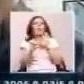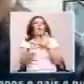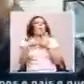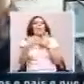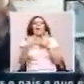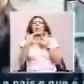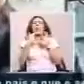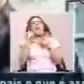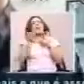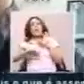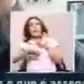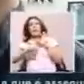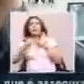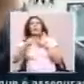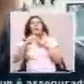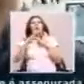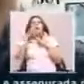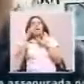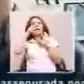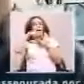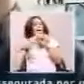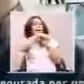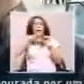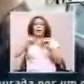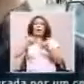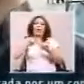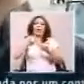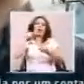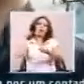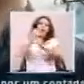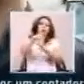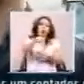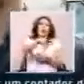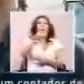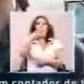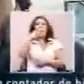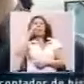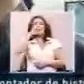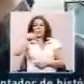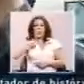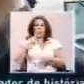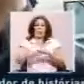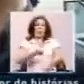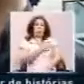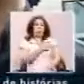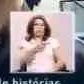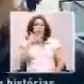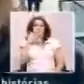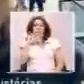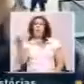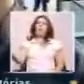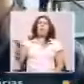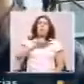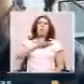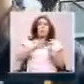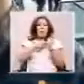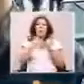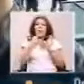de direitos para quem está a ser praxado, nem qualquer tipo de sanção para quem abusa do seu poder, o